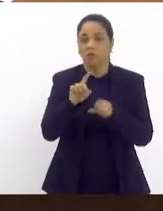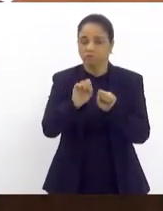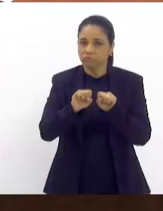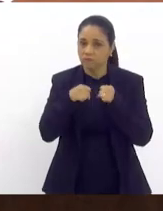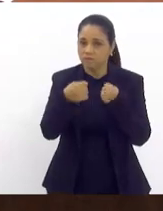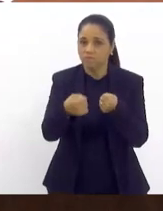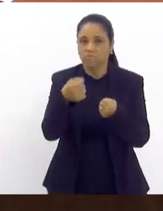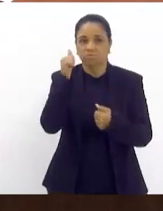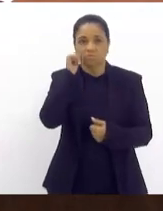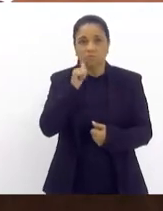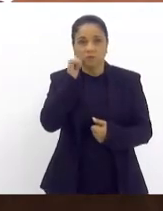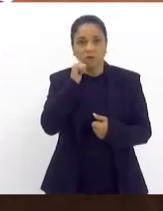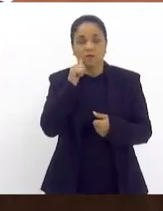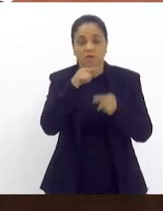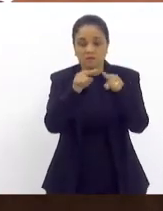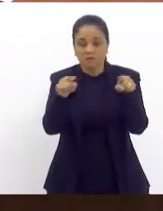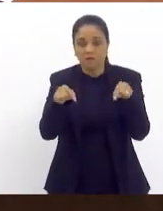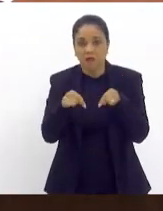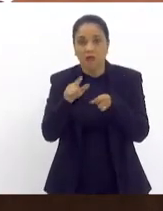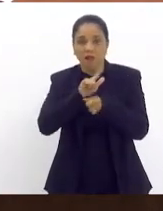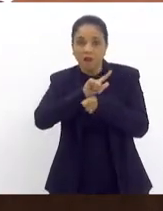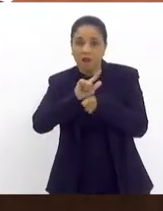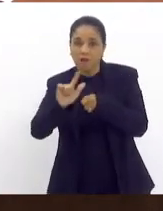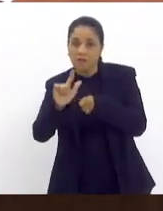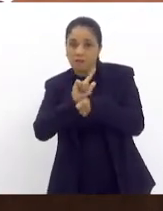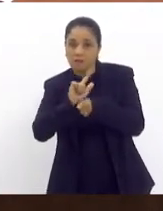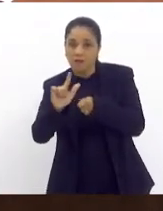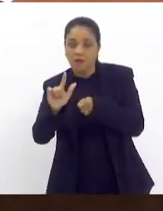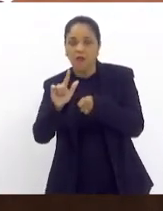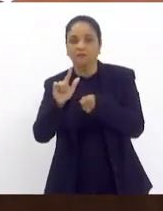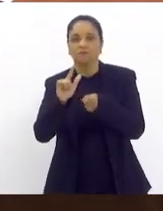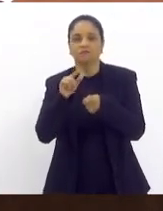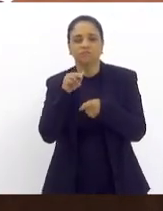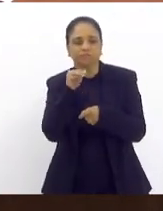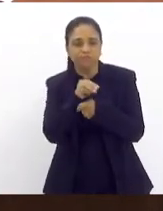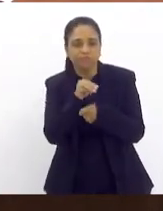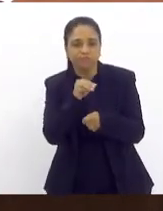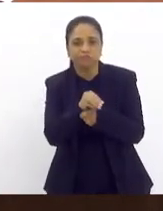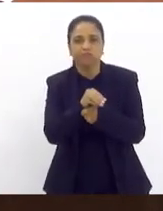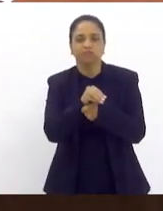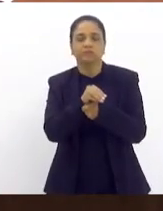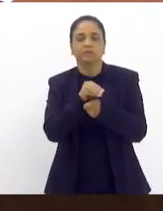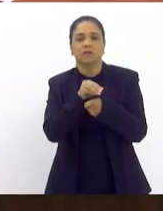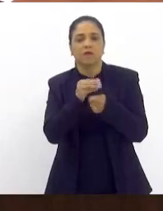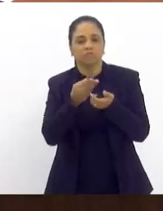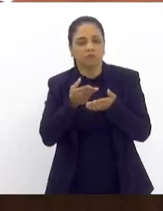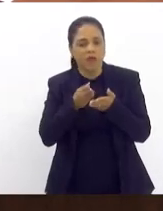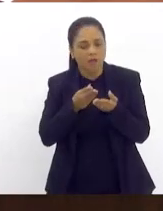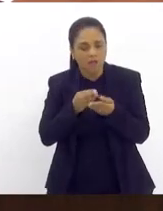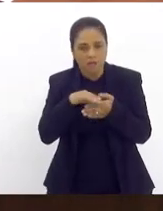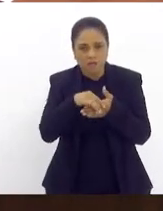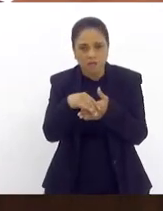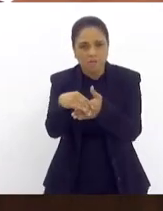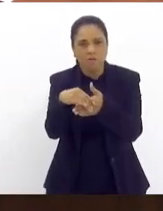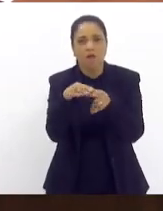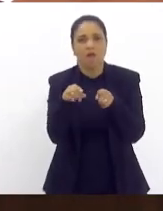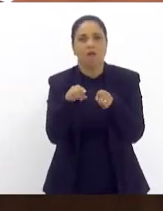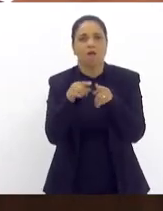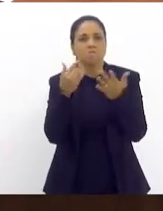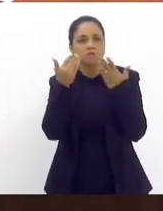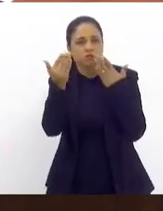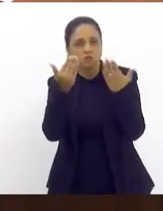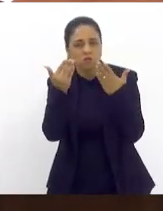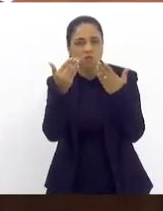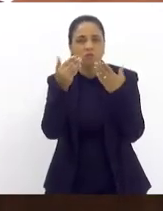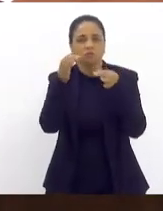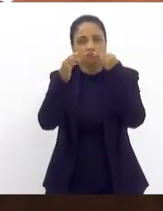também da sala lilás de atendimento e encaminhamento seja jurídico psicológico atendimentos também